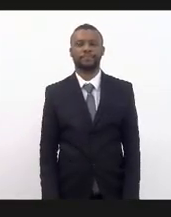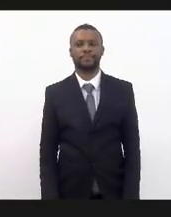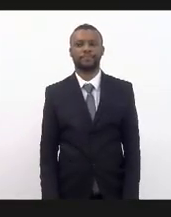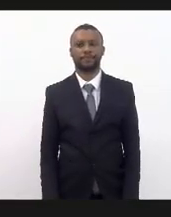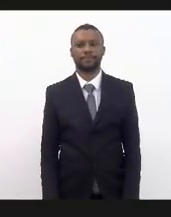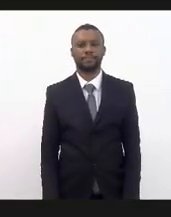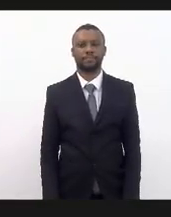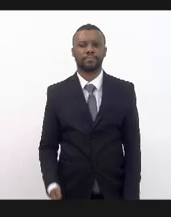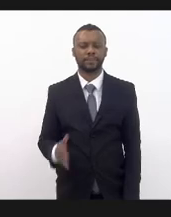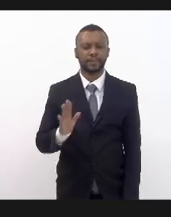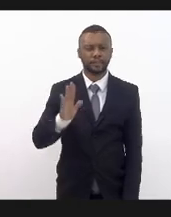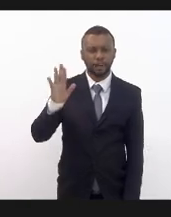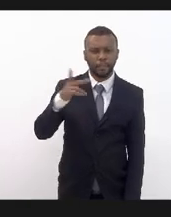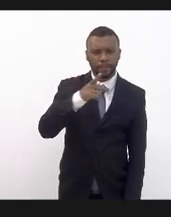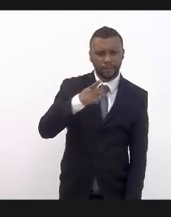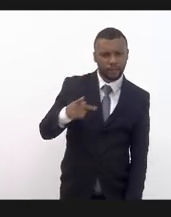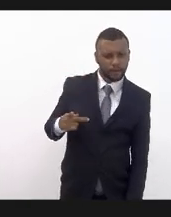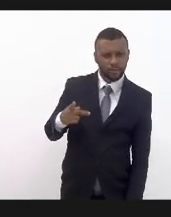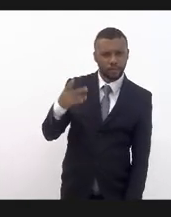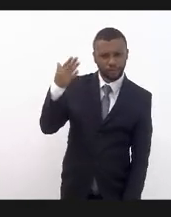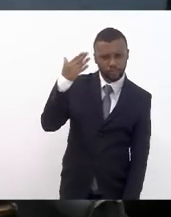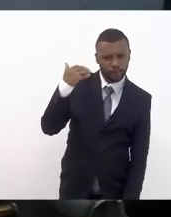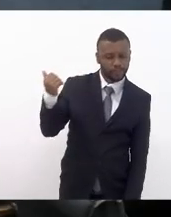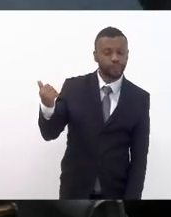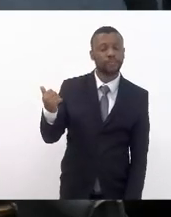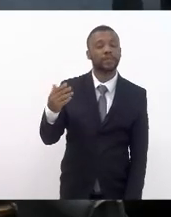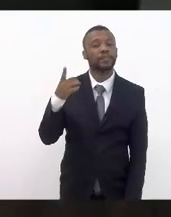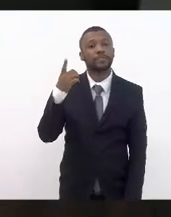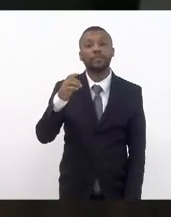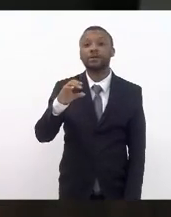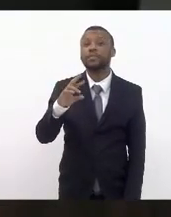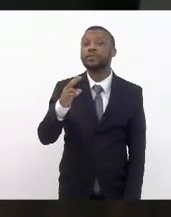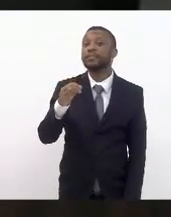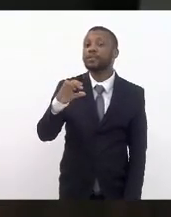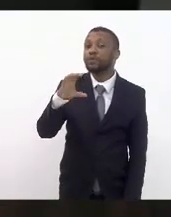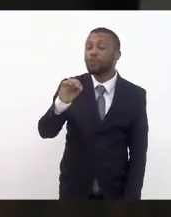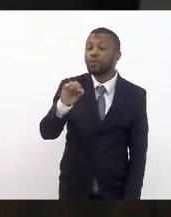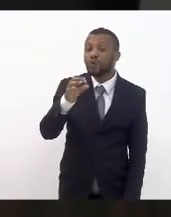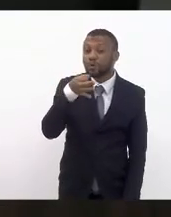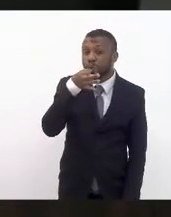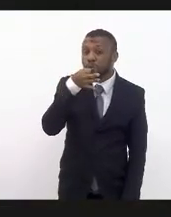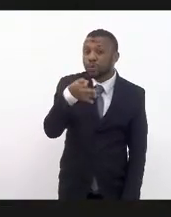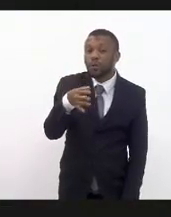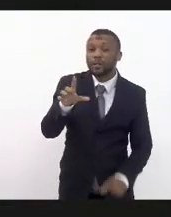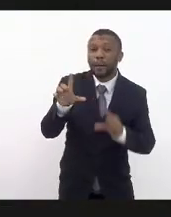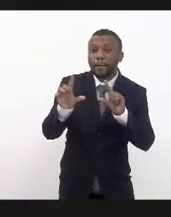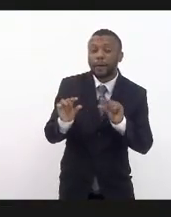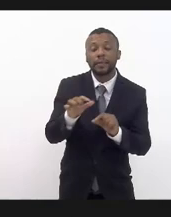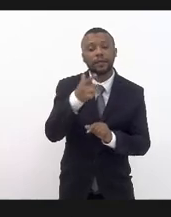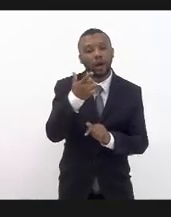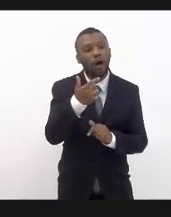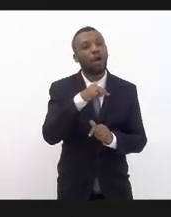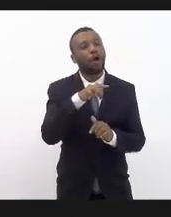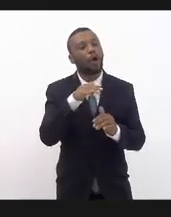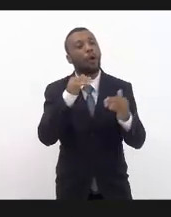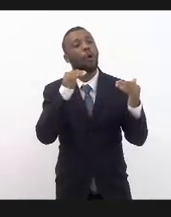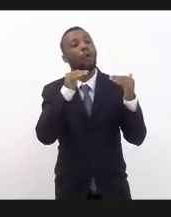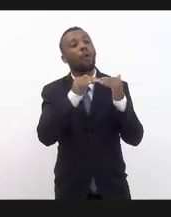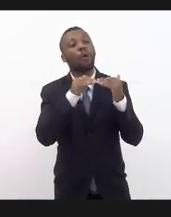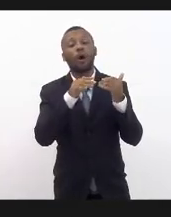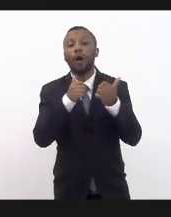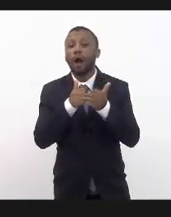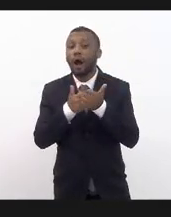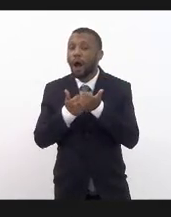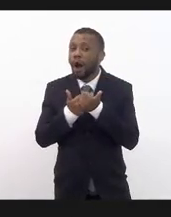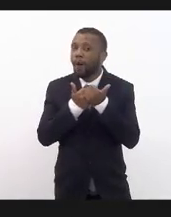Senhor presidente, me chamou? Deputado Chico, está muito baixo. Eu acompanho